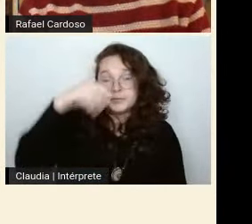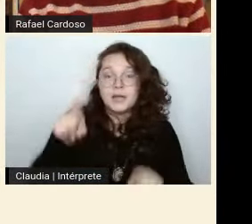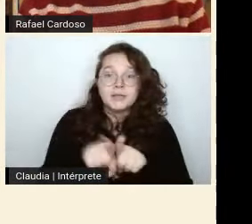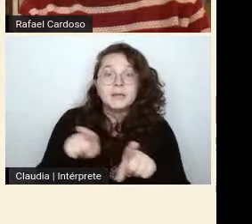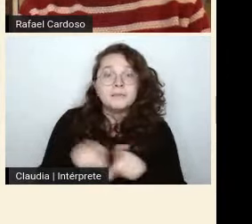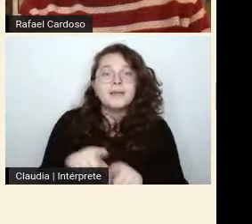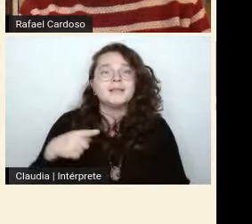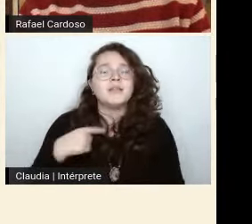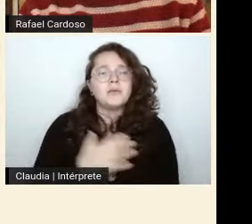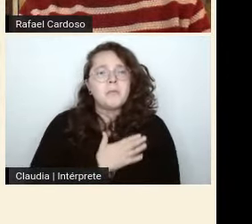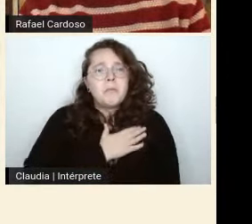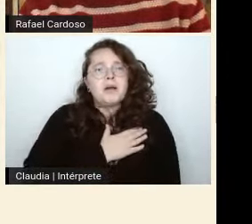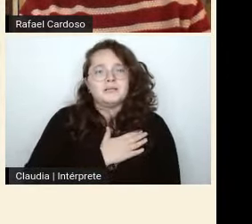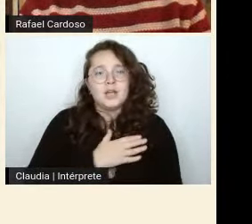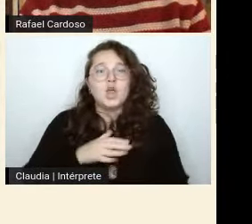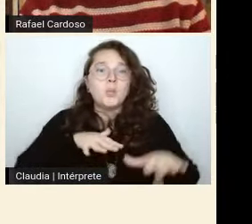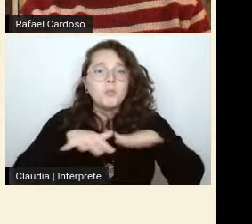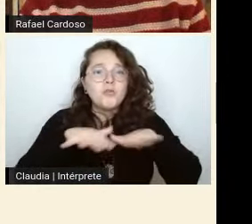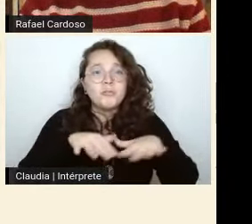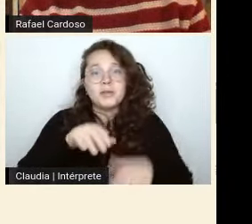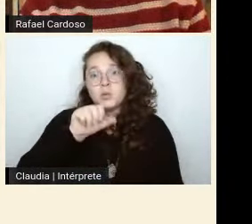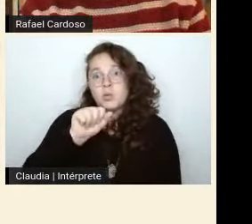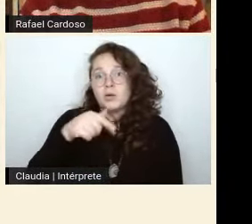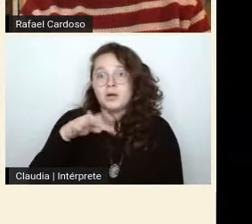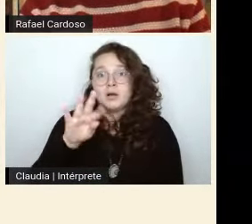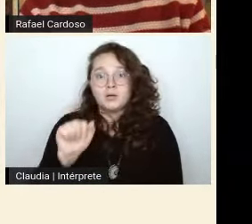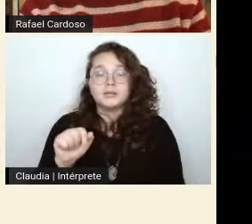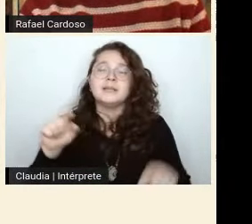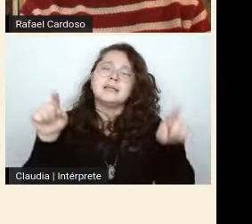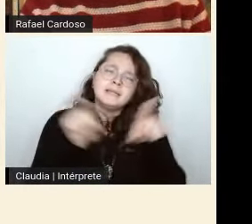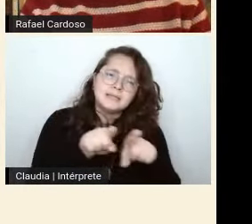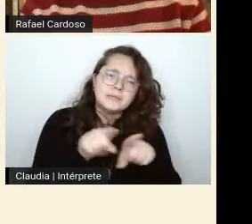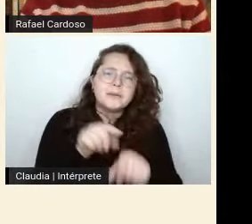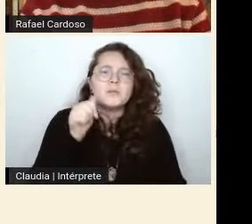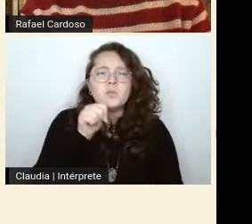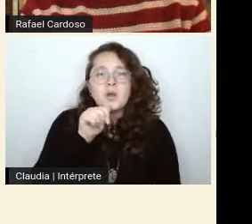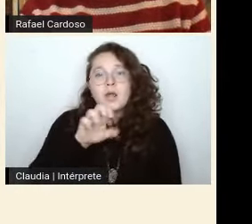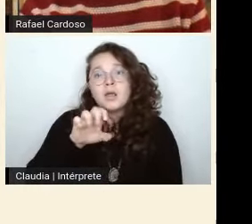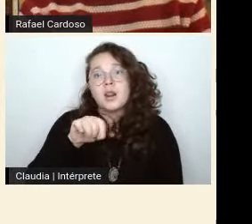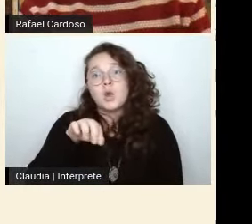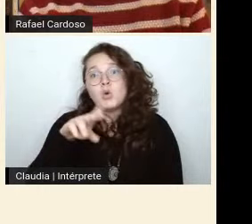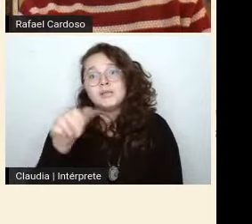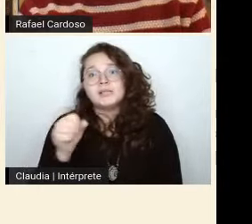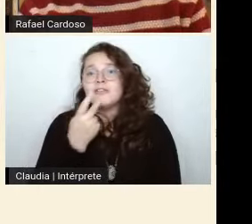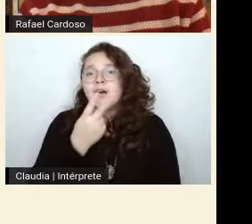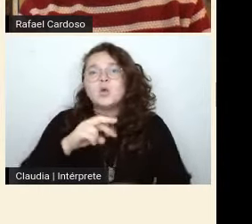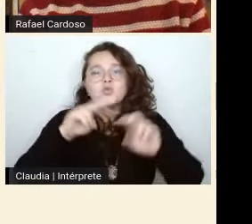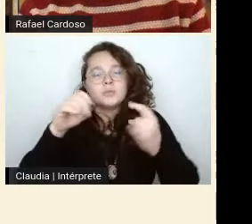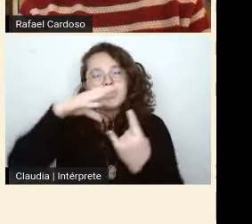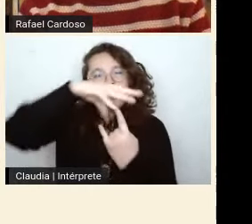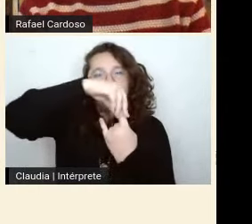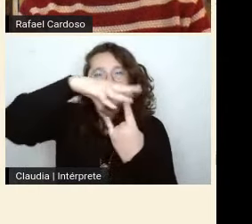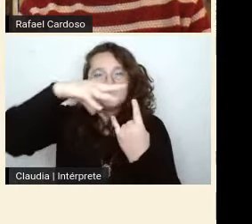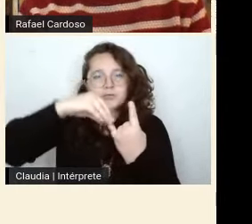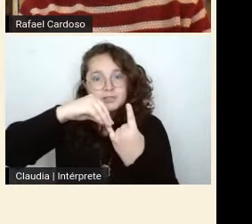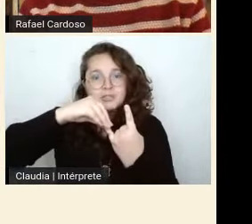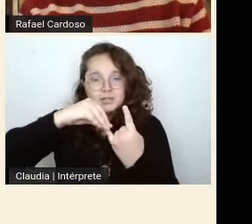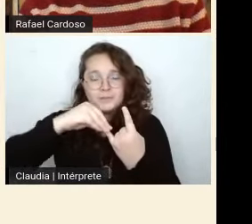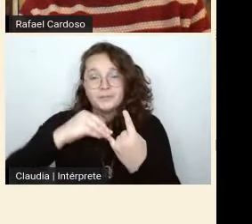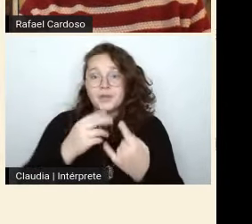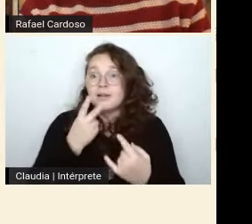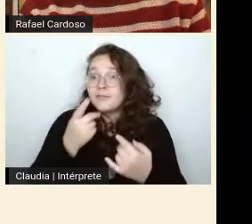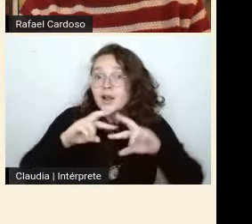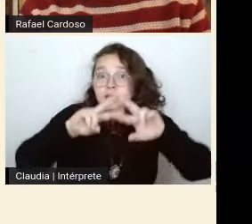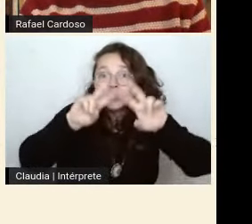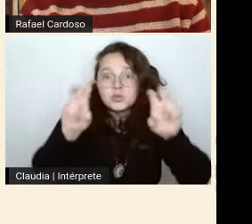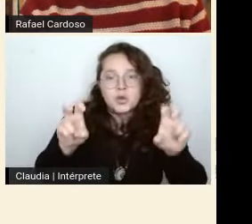ANTA, ou mesmo, conforme demonstrou Heloísa Toller Gomes, na antropofagia, a questão racial aparece